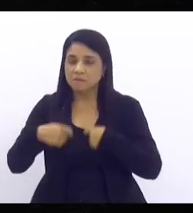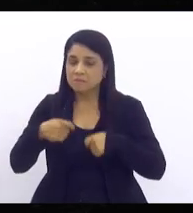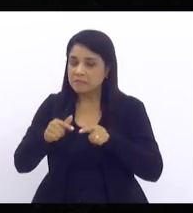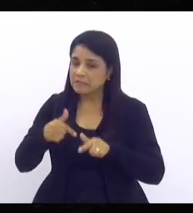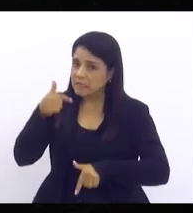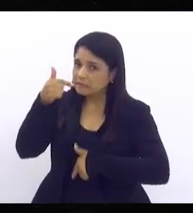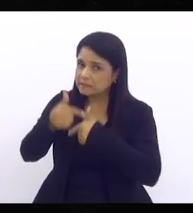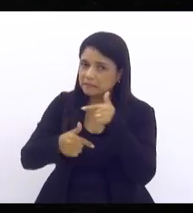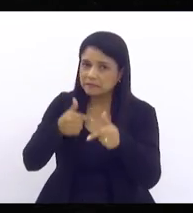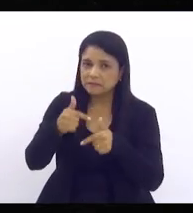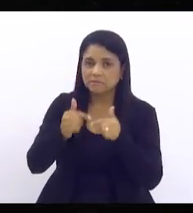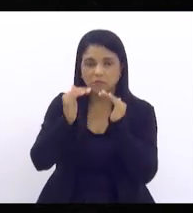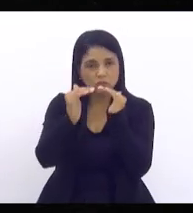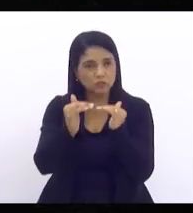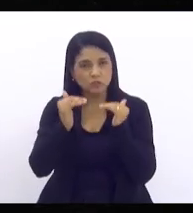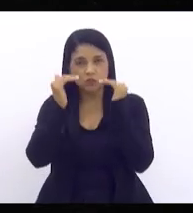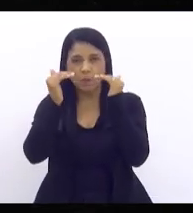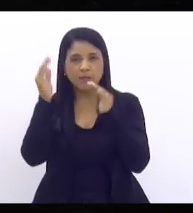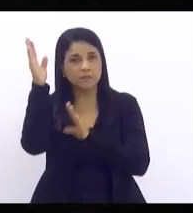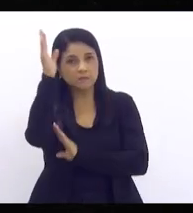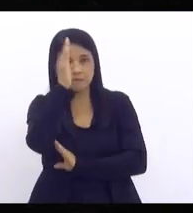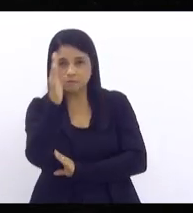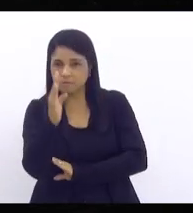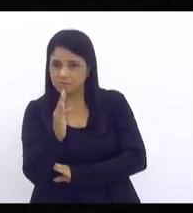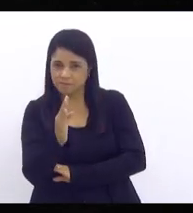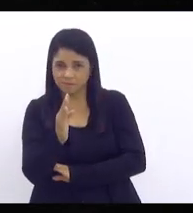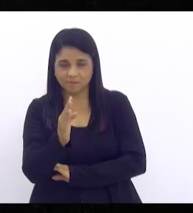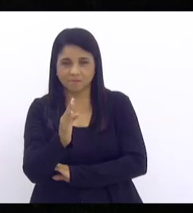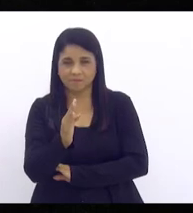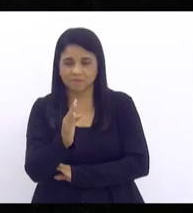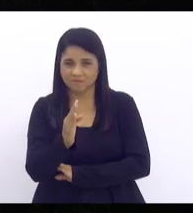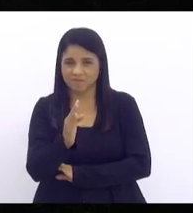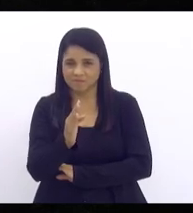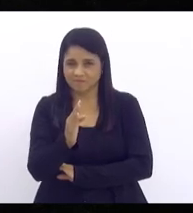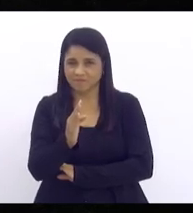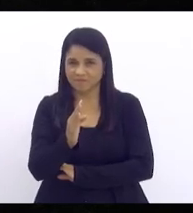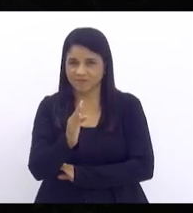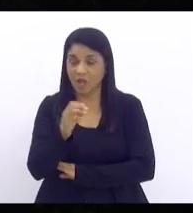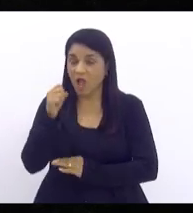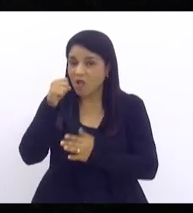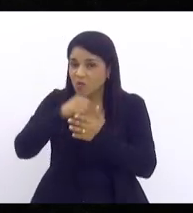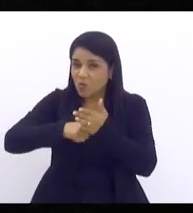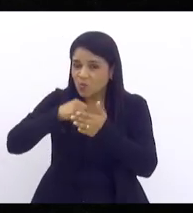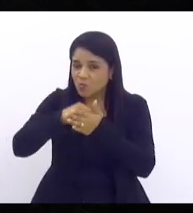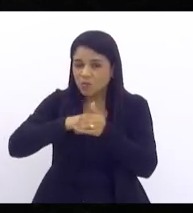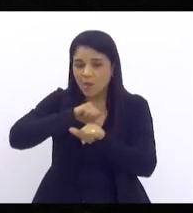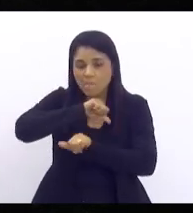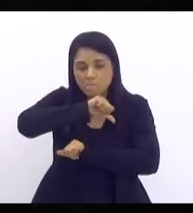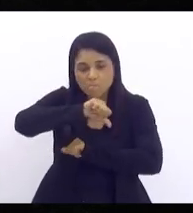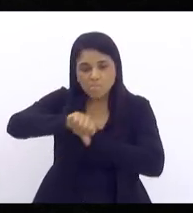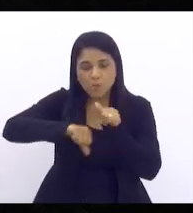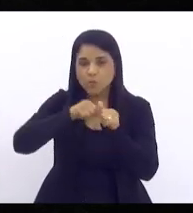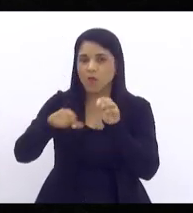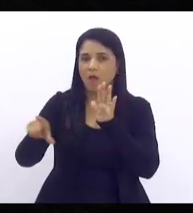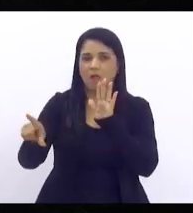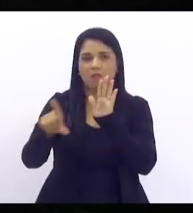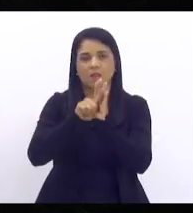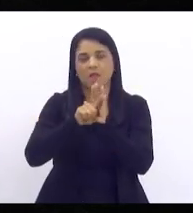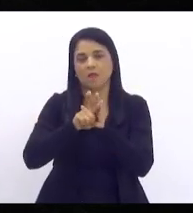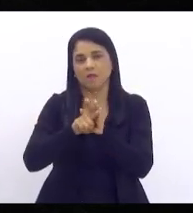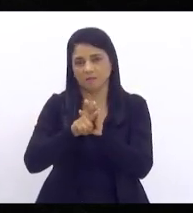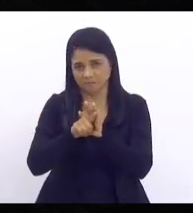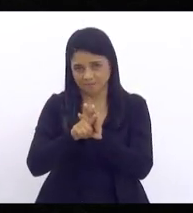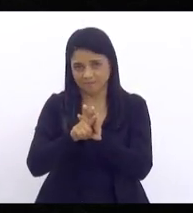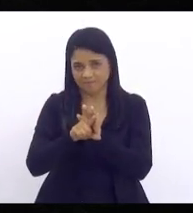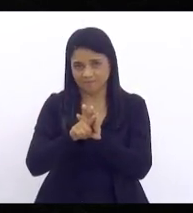nacional. Portanto, a nossa luta tem que ser para mudar essa legislação que está aí